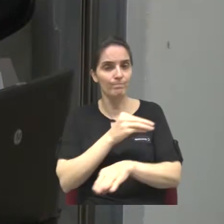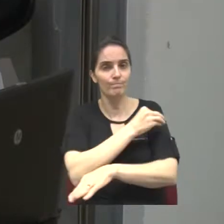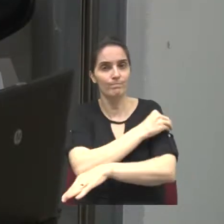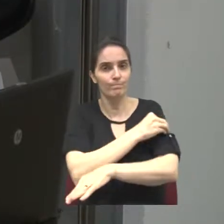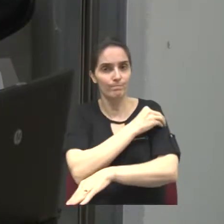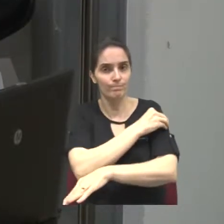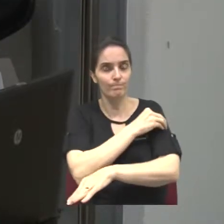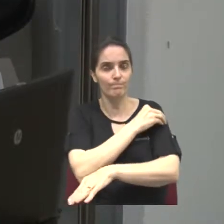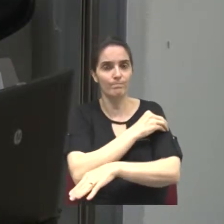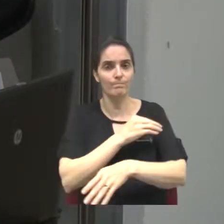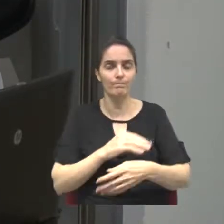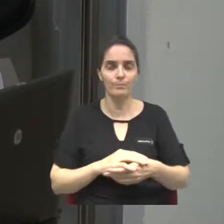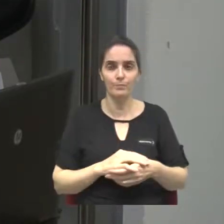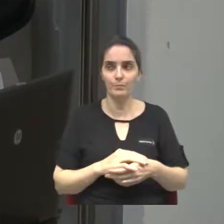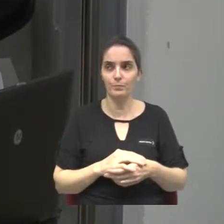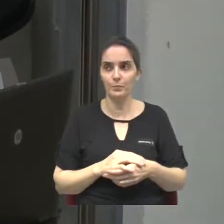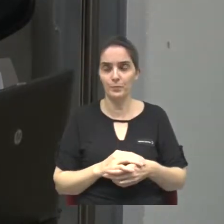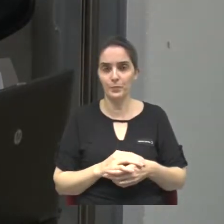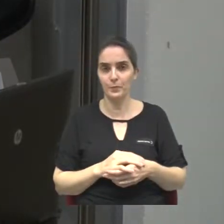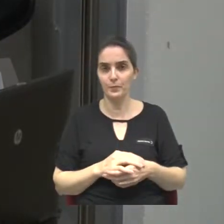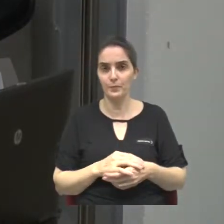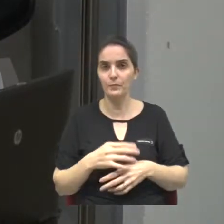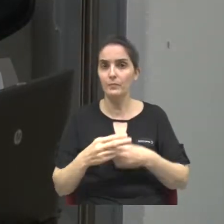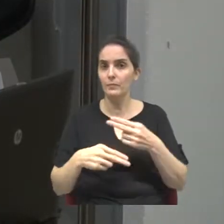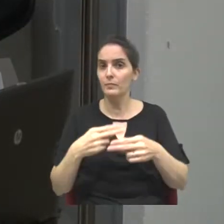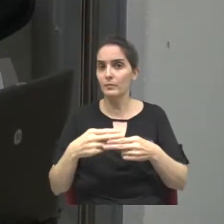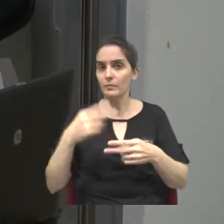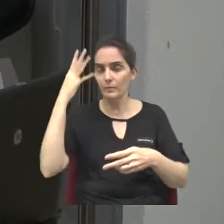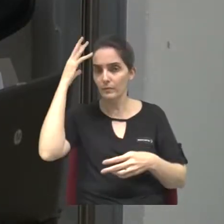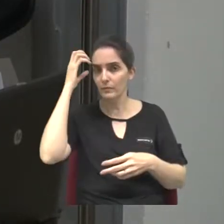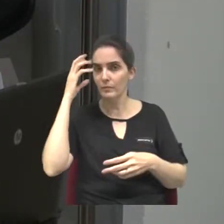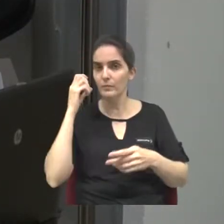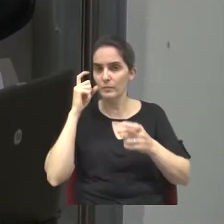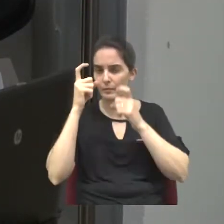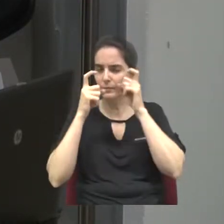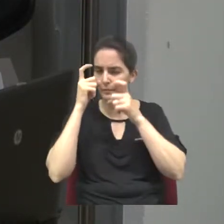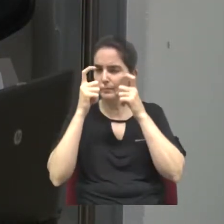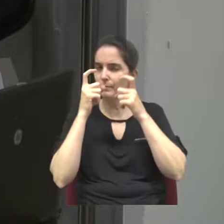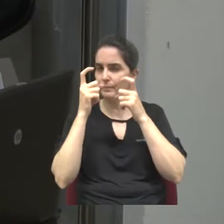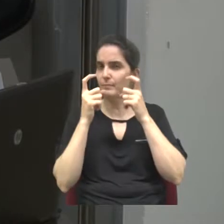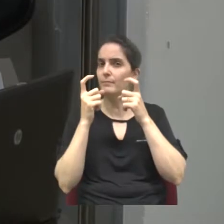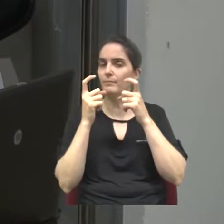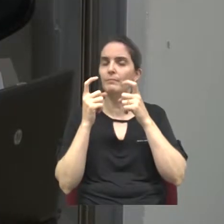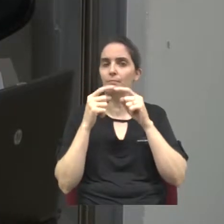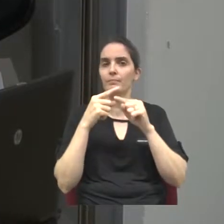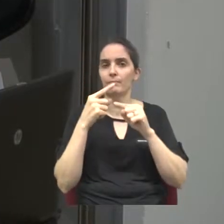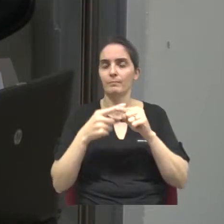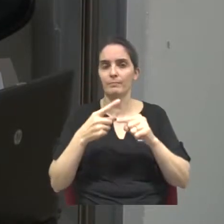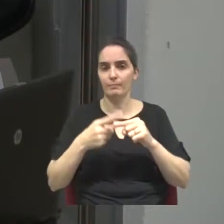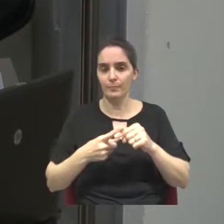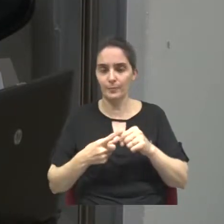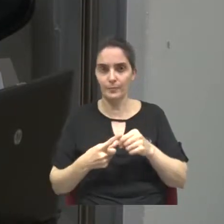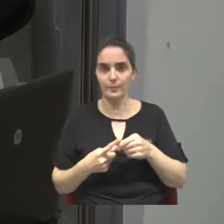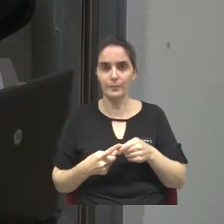por isso, eu acho que acredito a sua preocupação e de onde foi a minha na questão da...